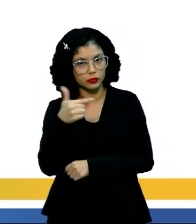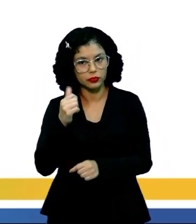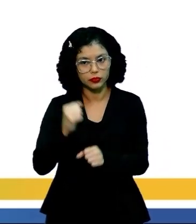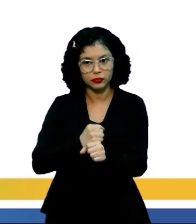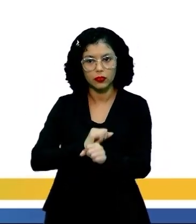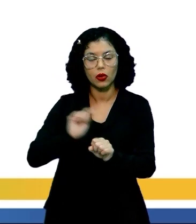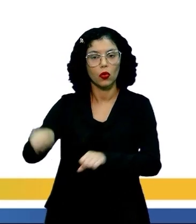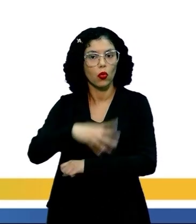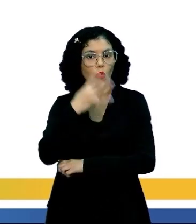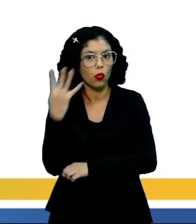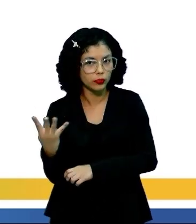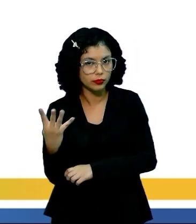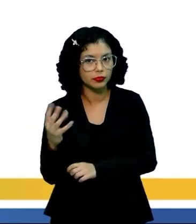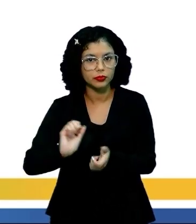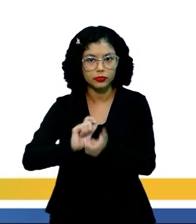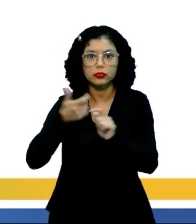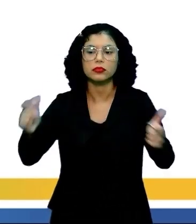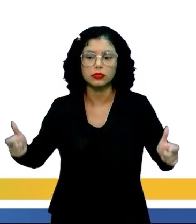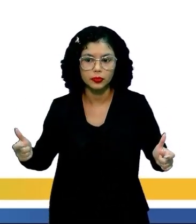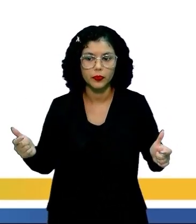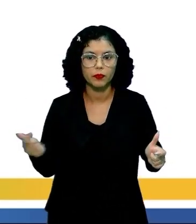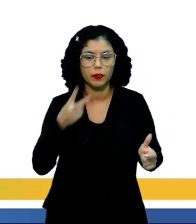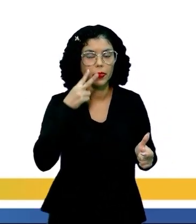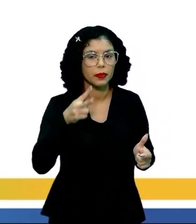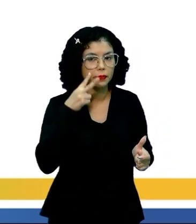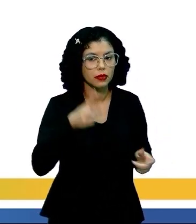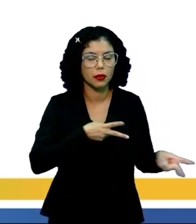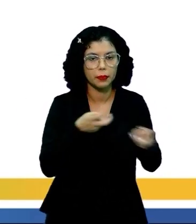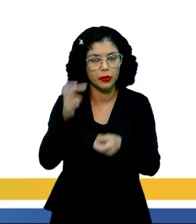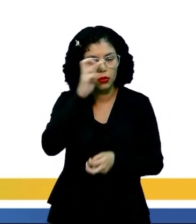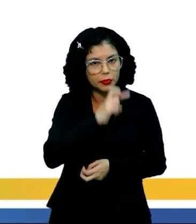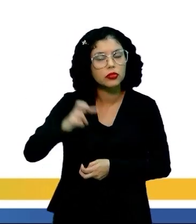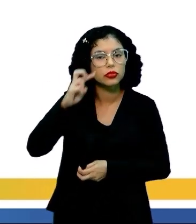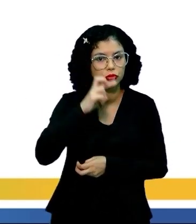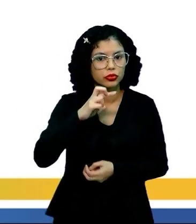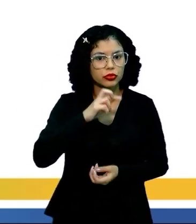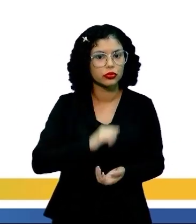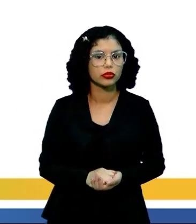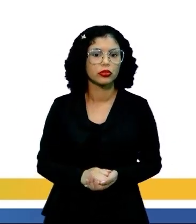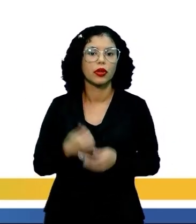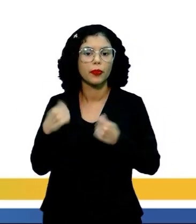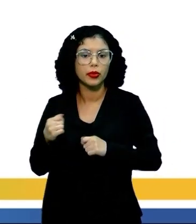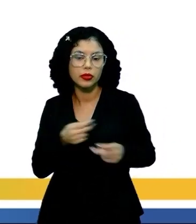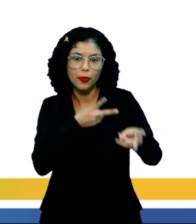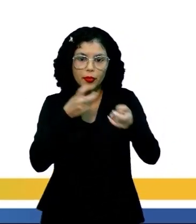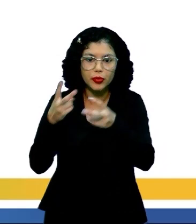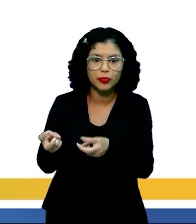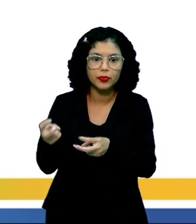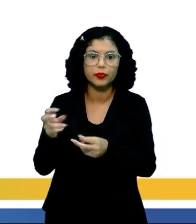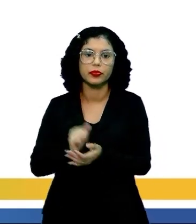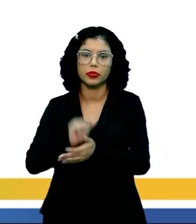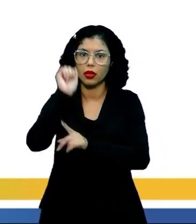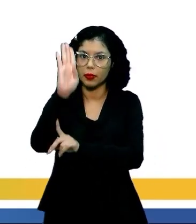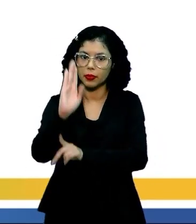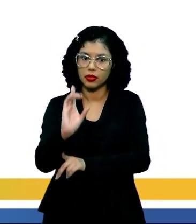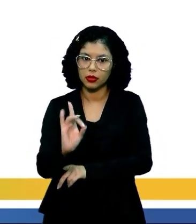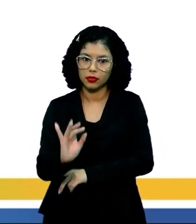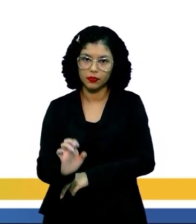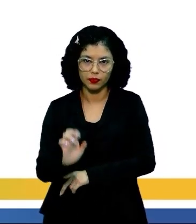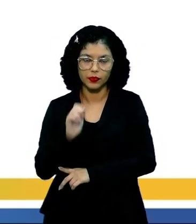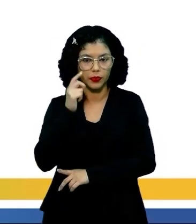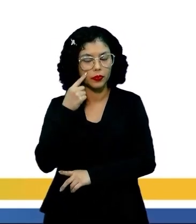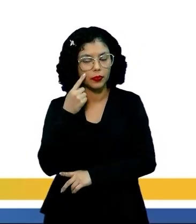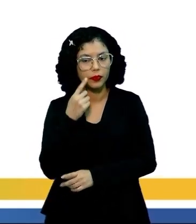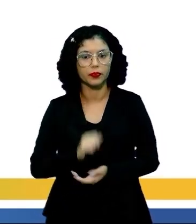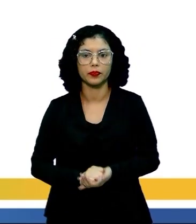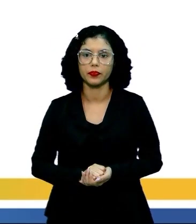e saber quanto excedeu. Analisa bem isso com calma, tá? Então eu tenho que observar isso aqui, ó. Então, para analisar